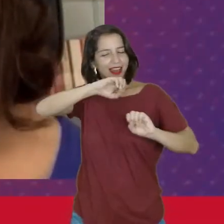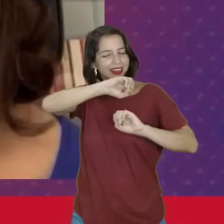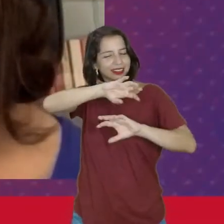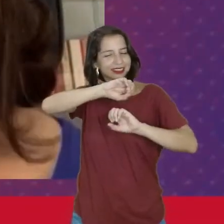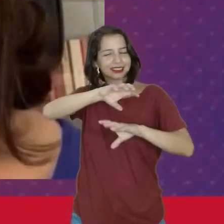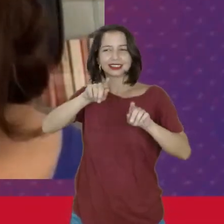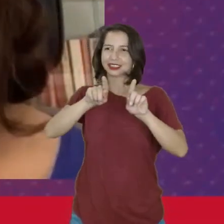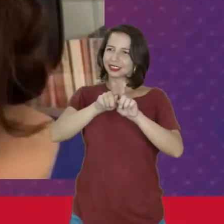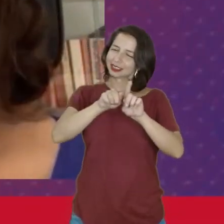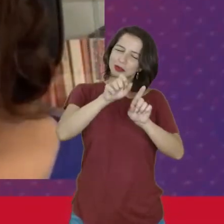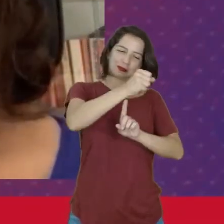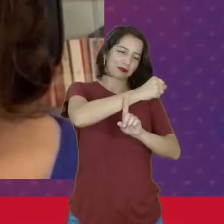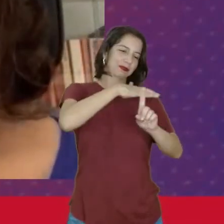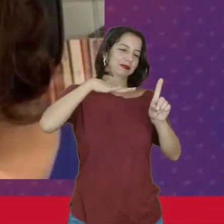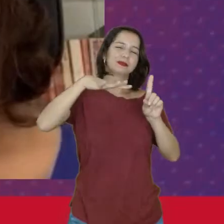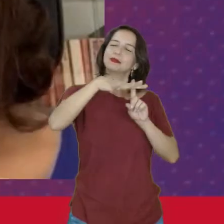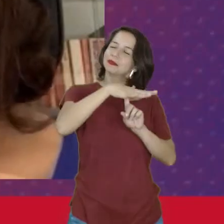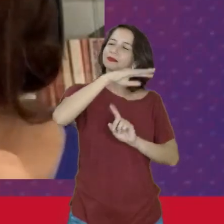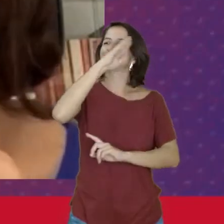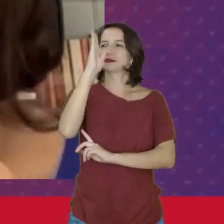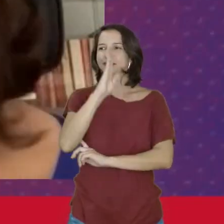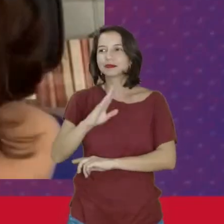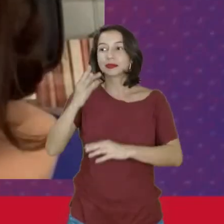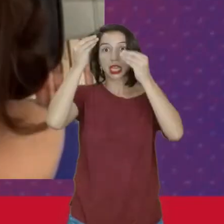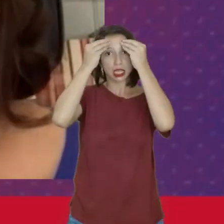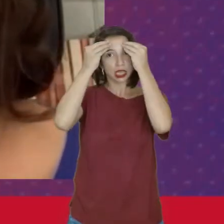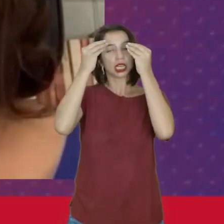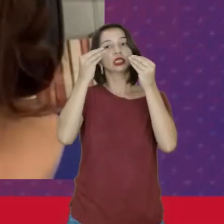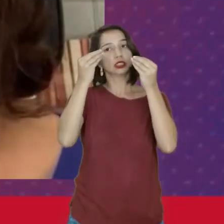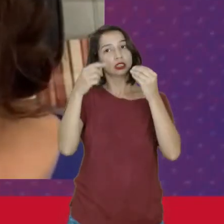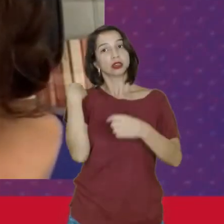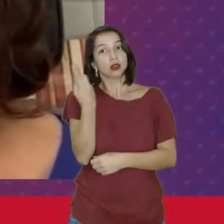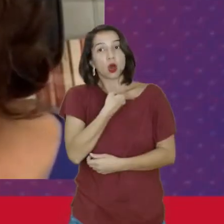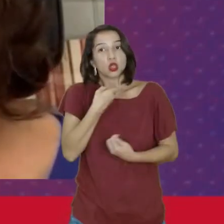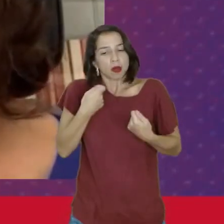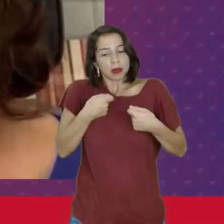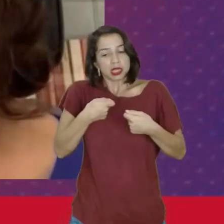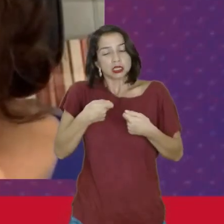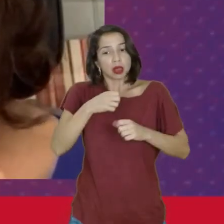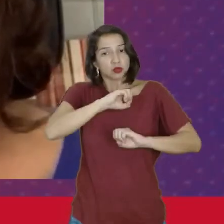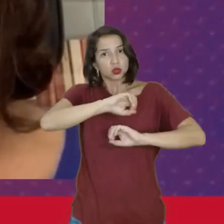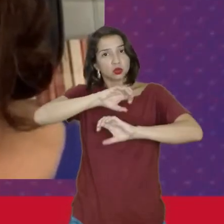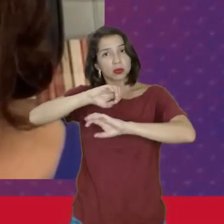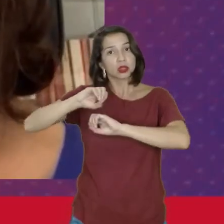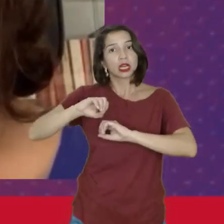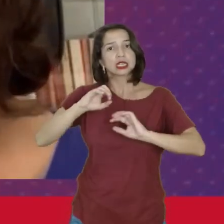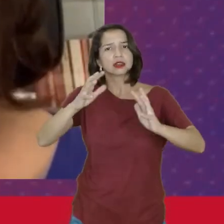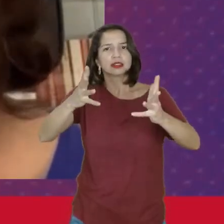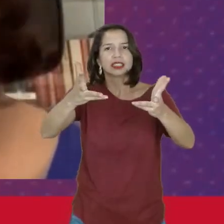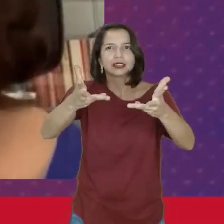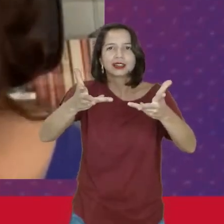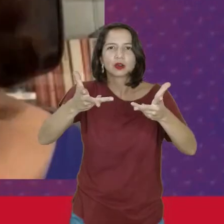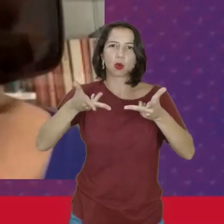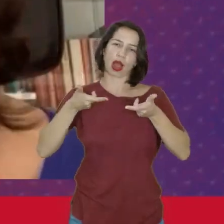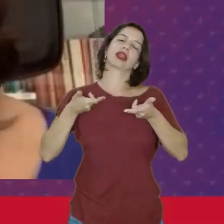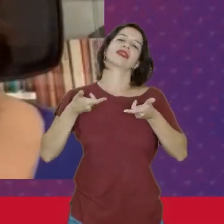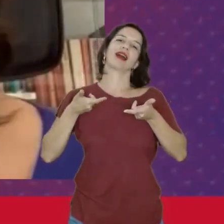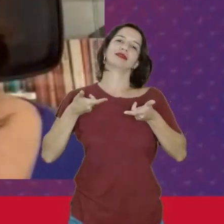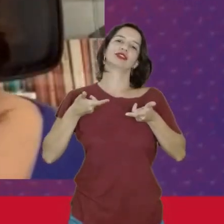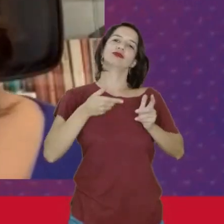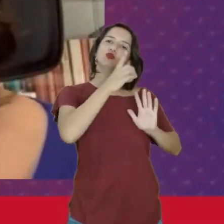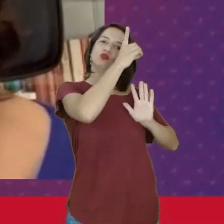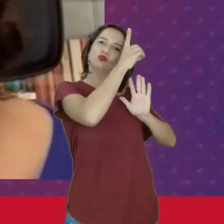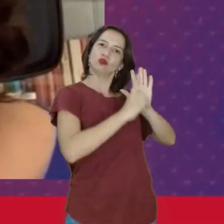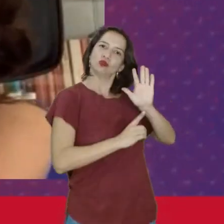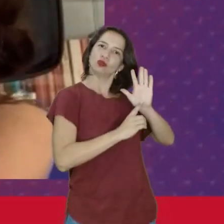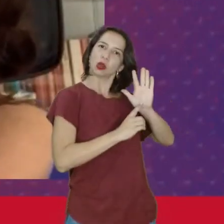brasileira que entendem que nós temos que ter uma educação de qualidade e que entendem que isso é um direito absolutamente